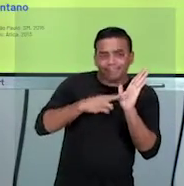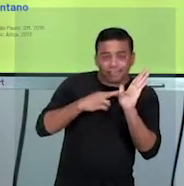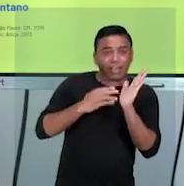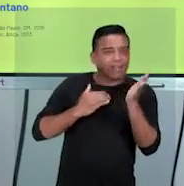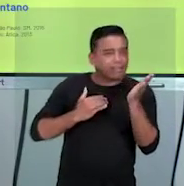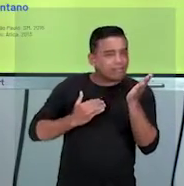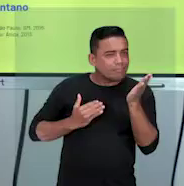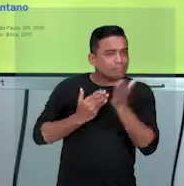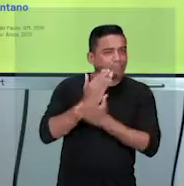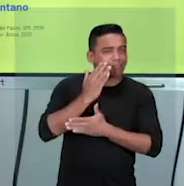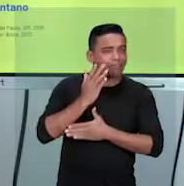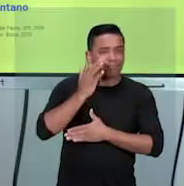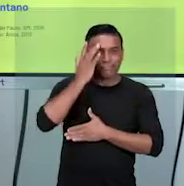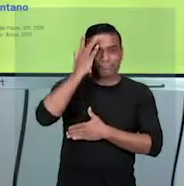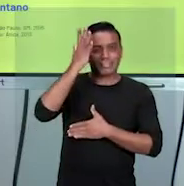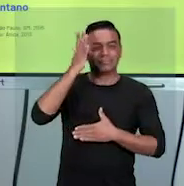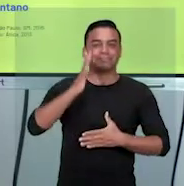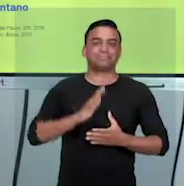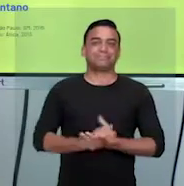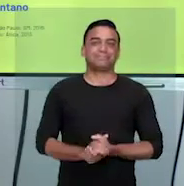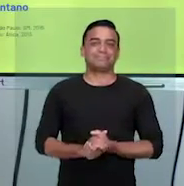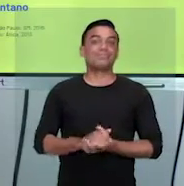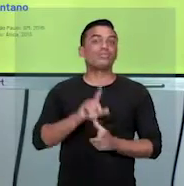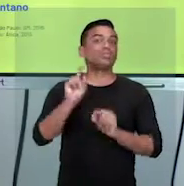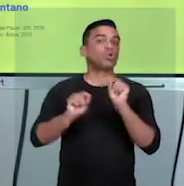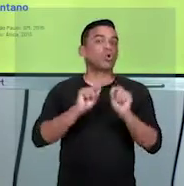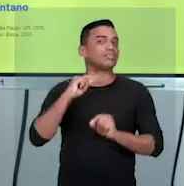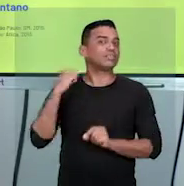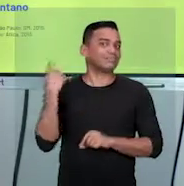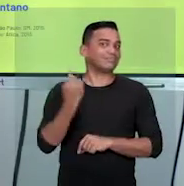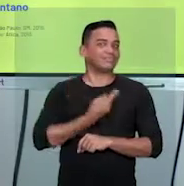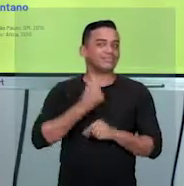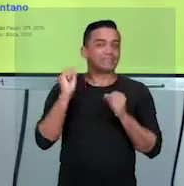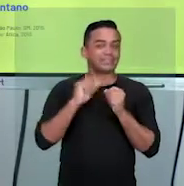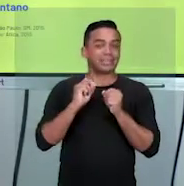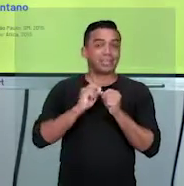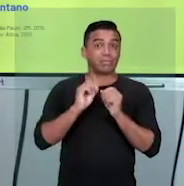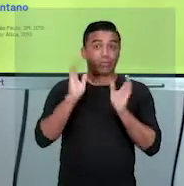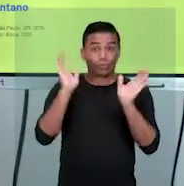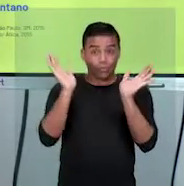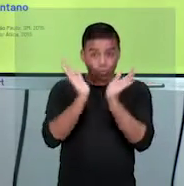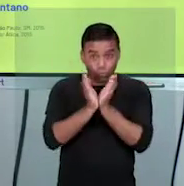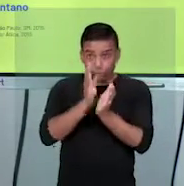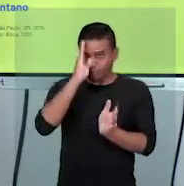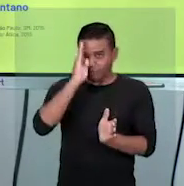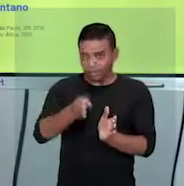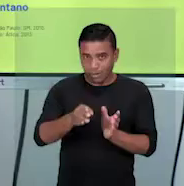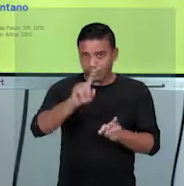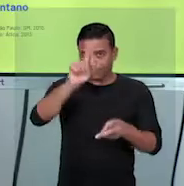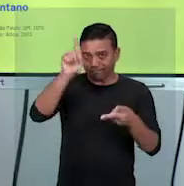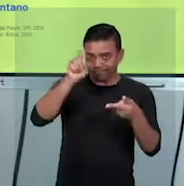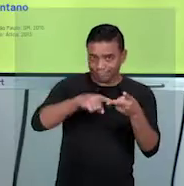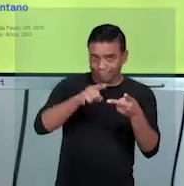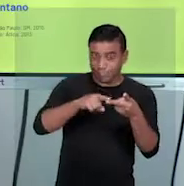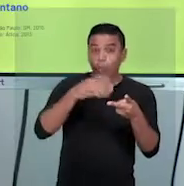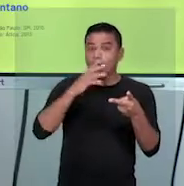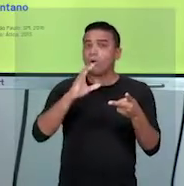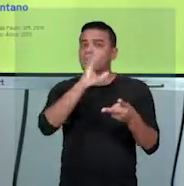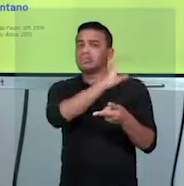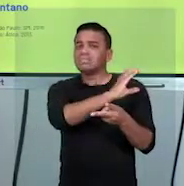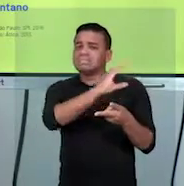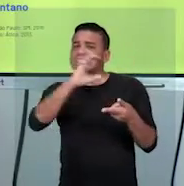bom? Então, olha só, o que que nós fizemos? Nós identificamos a cadeia principal, identificamos em qual extremidade